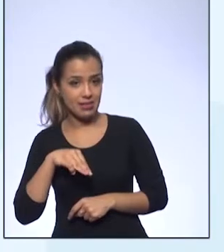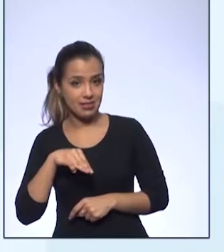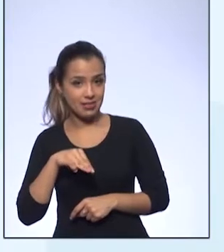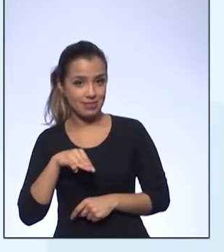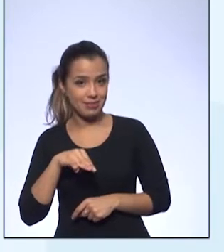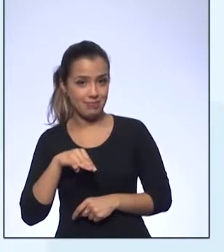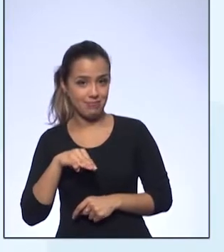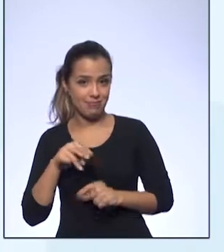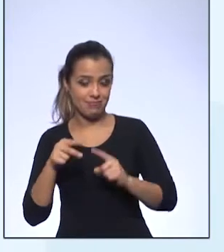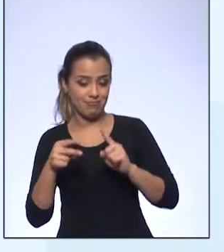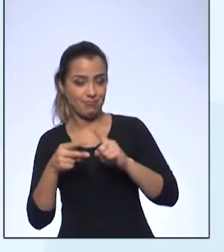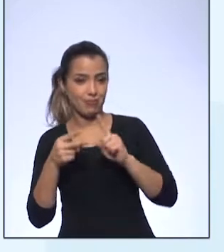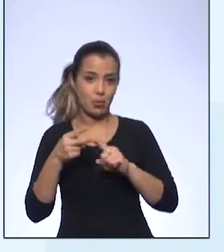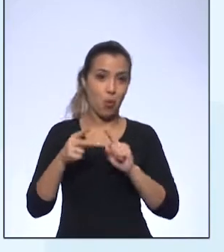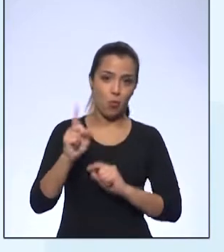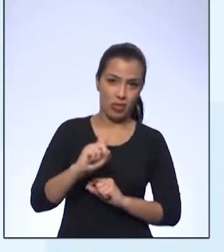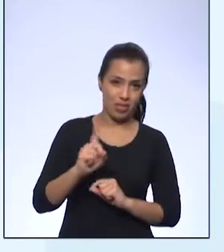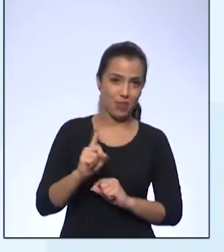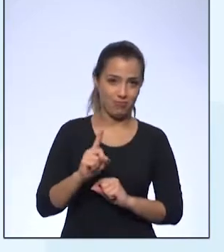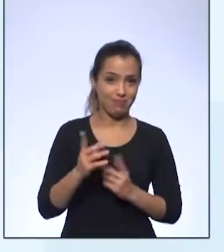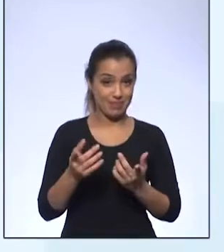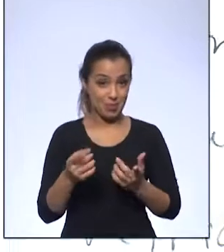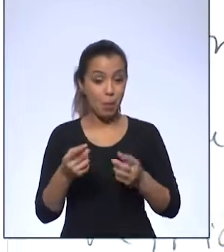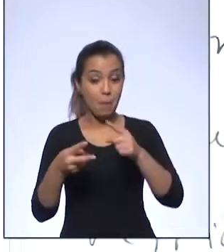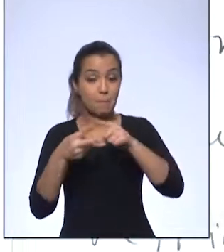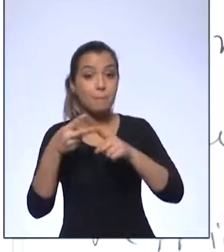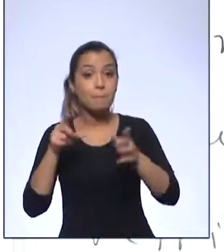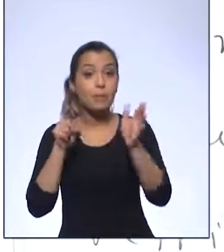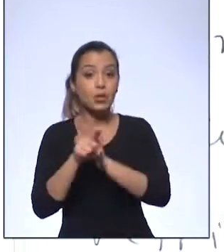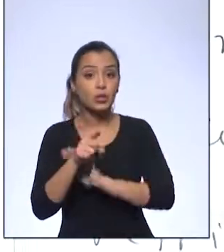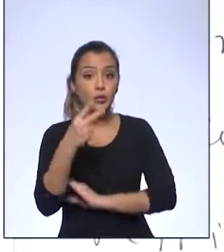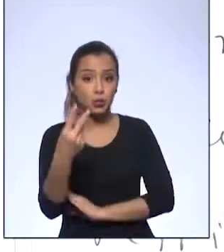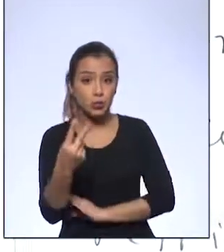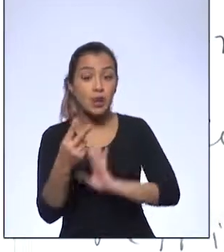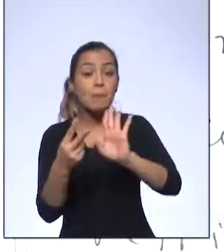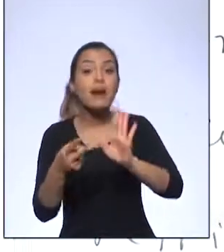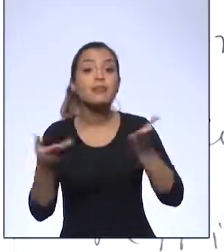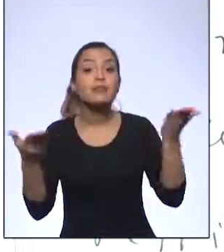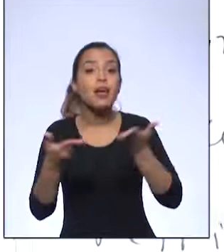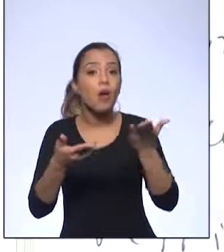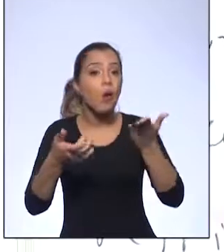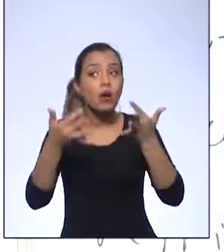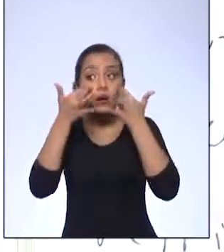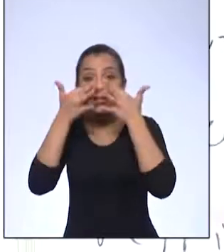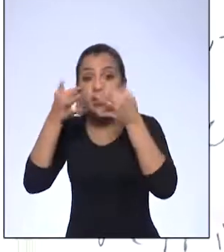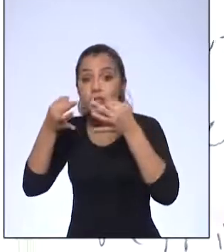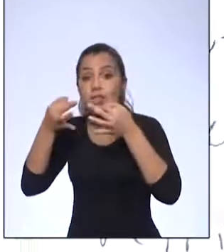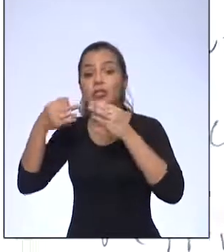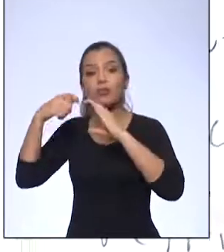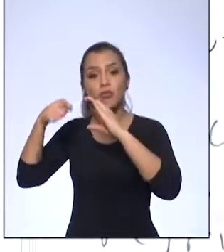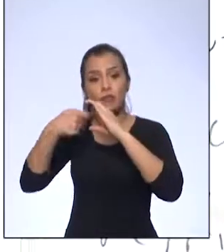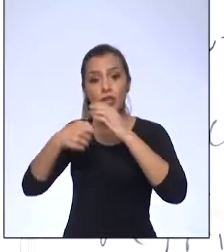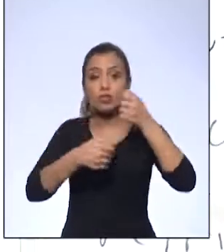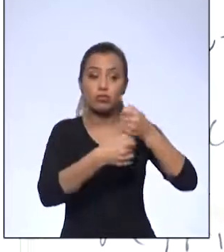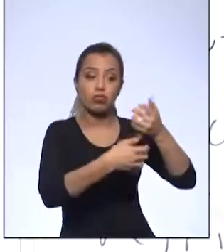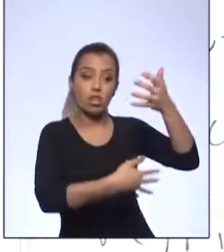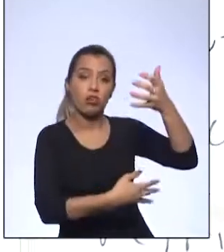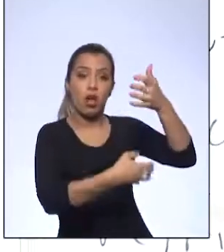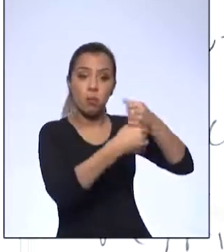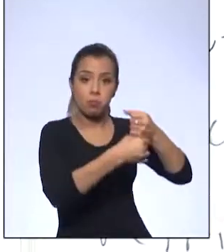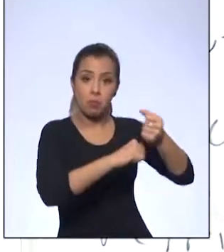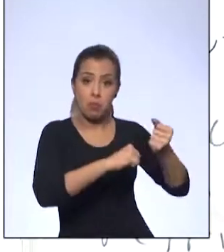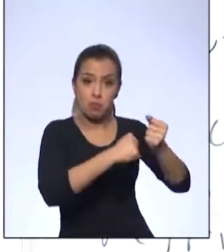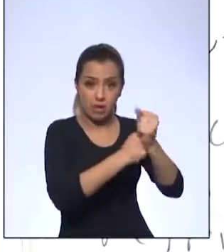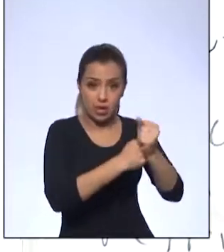duas perguntas para vocês. Mas agora vocês vão prestar atenção no vídeo. Então o chat vai ficar desligado para que vocês